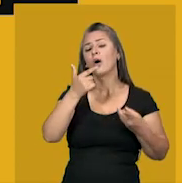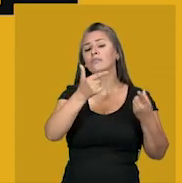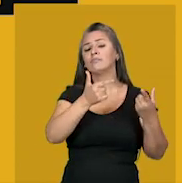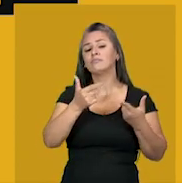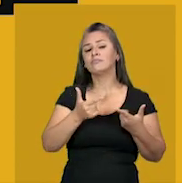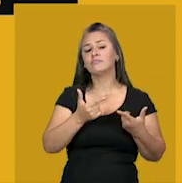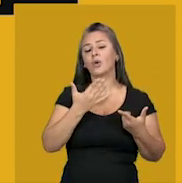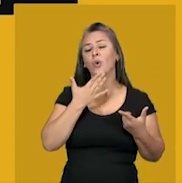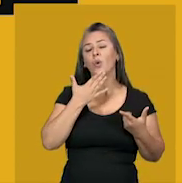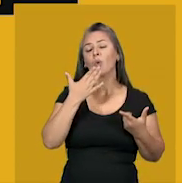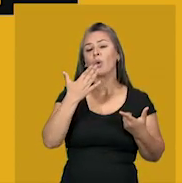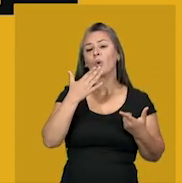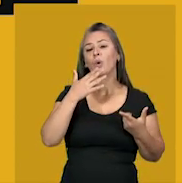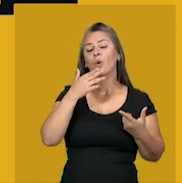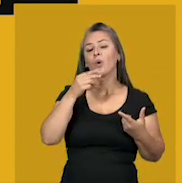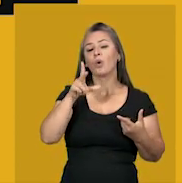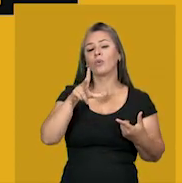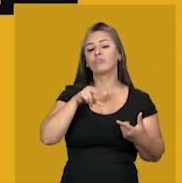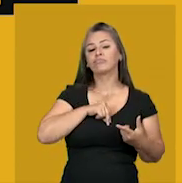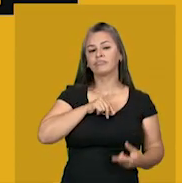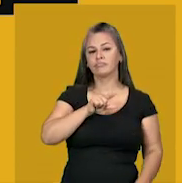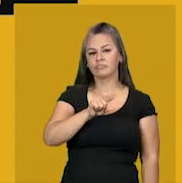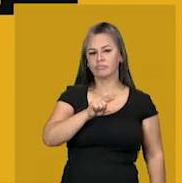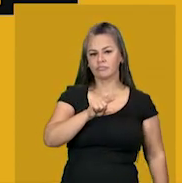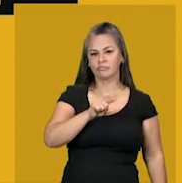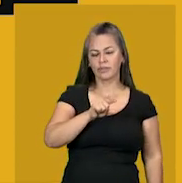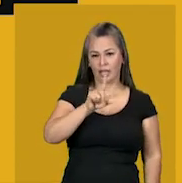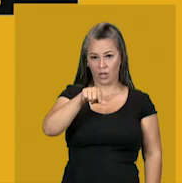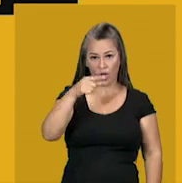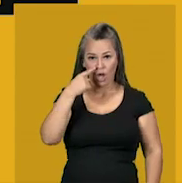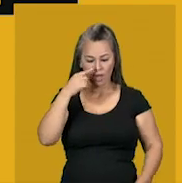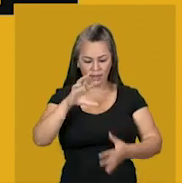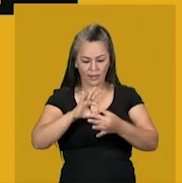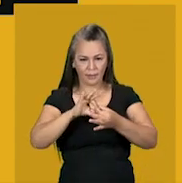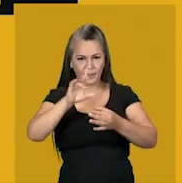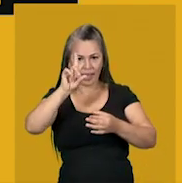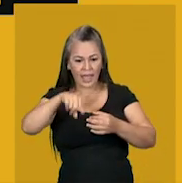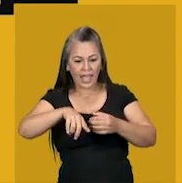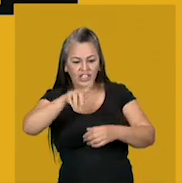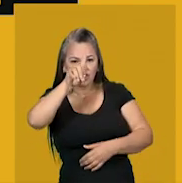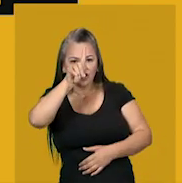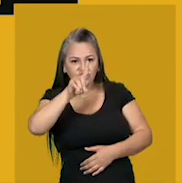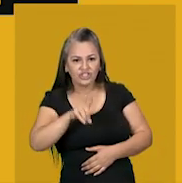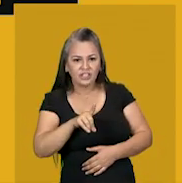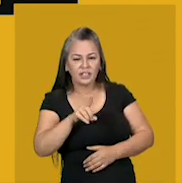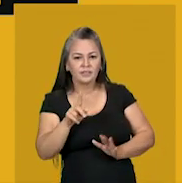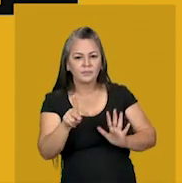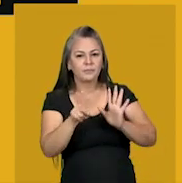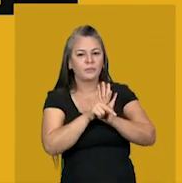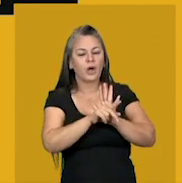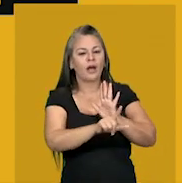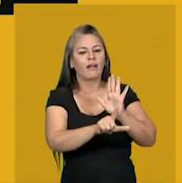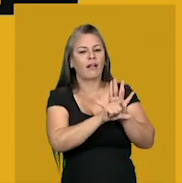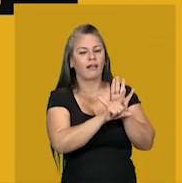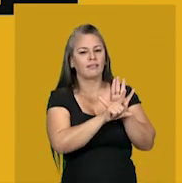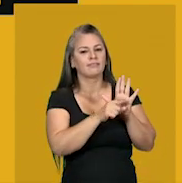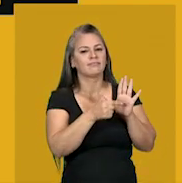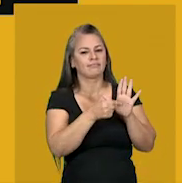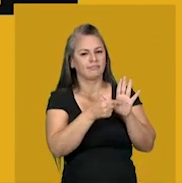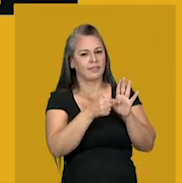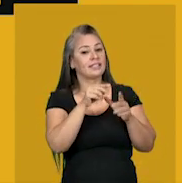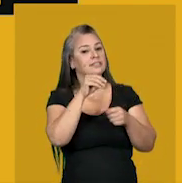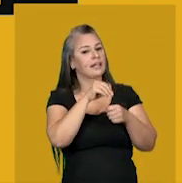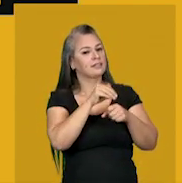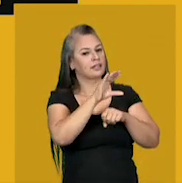que o princípio da liberdade é a base dos direitos civis, que estão lá do ladinho dos direitos sociais dentro da mesma Constituição